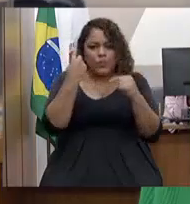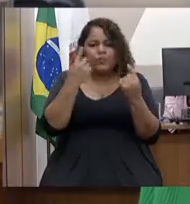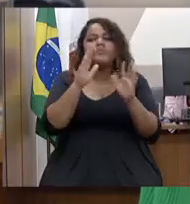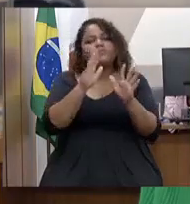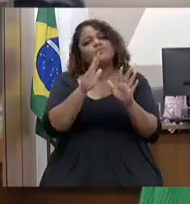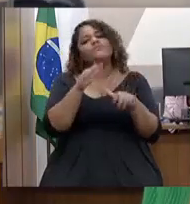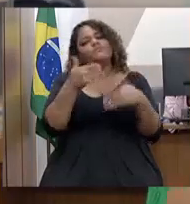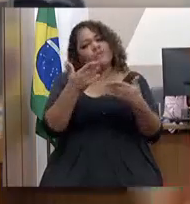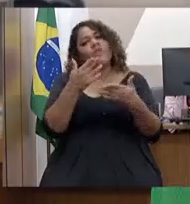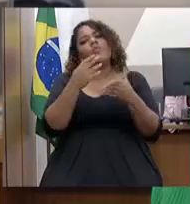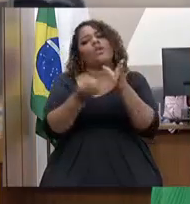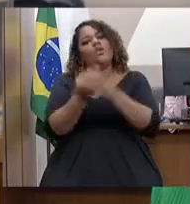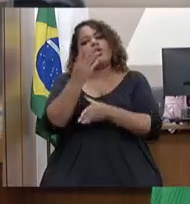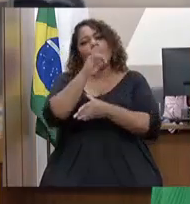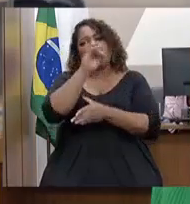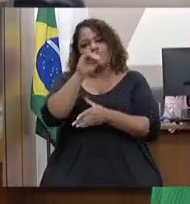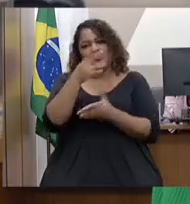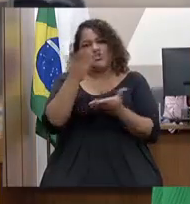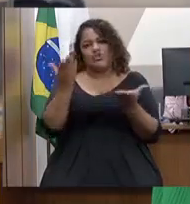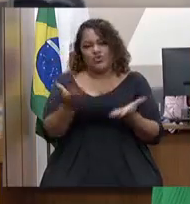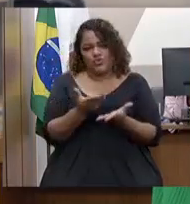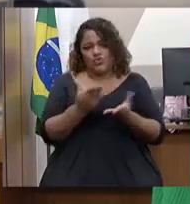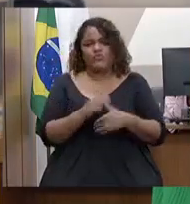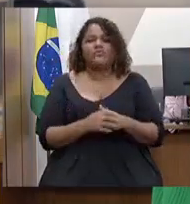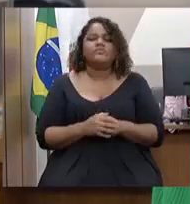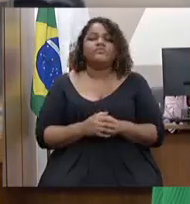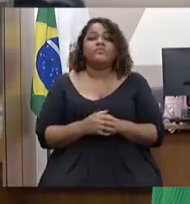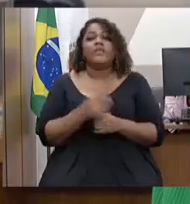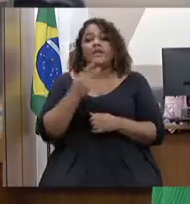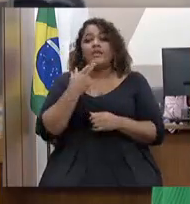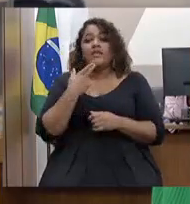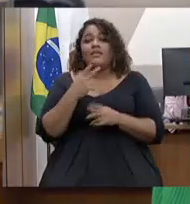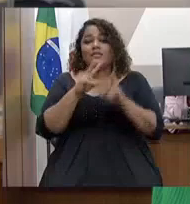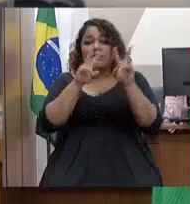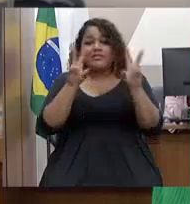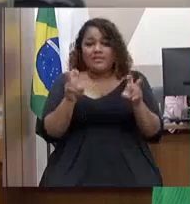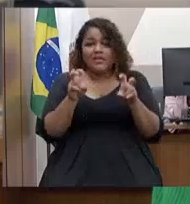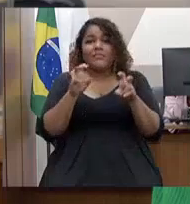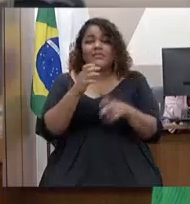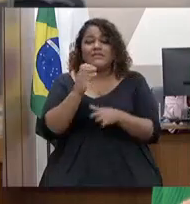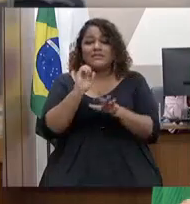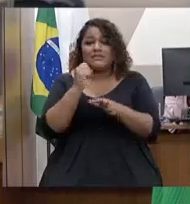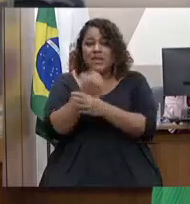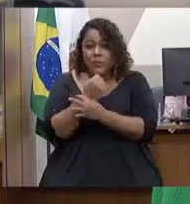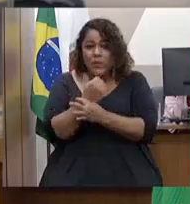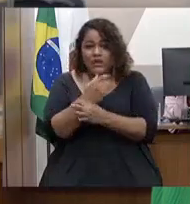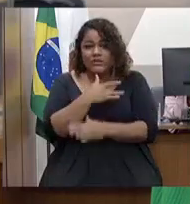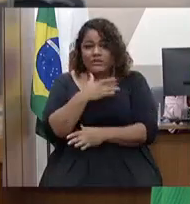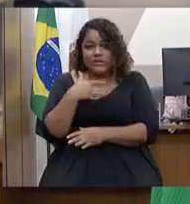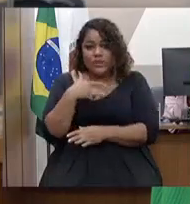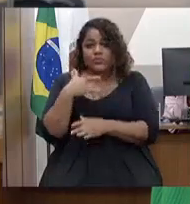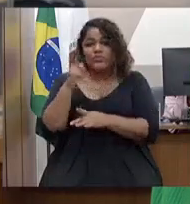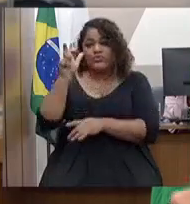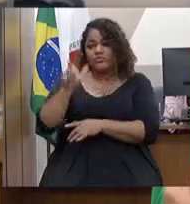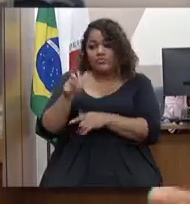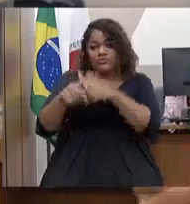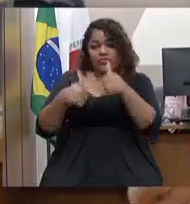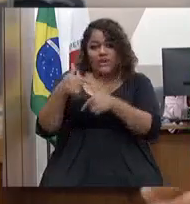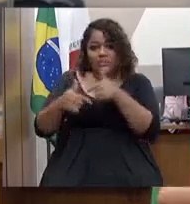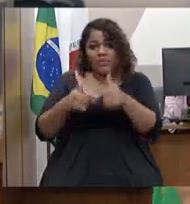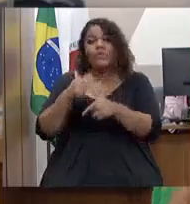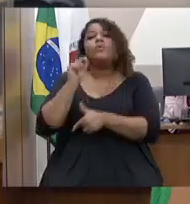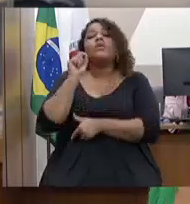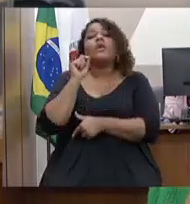e segurança do Trabalhador é falar sobre a proteção à vida dos trabalhadores é sempre